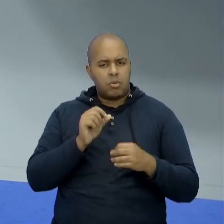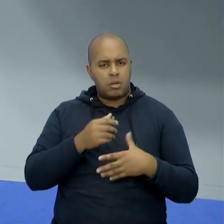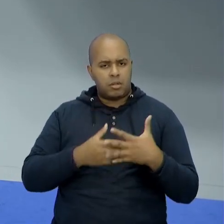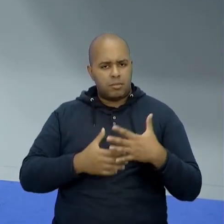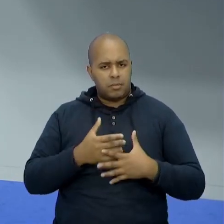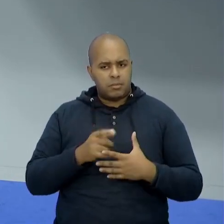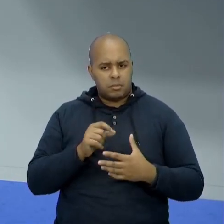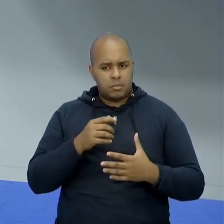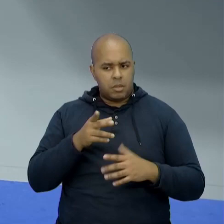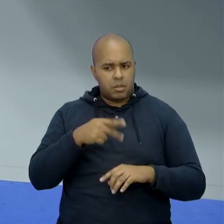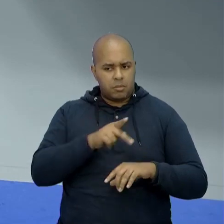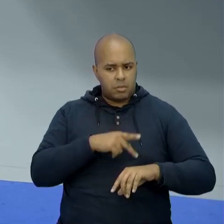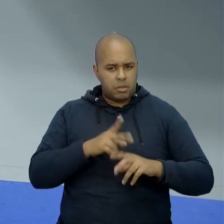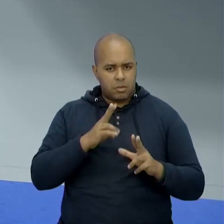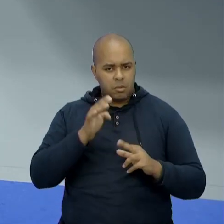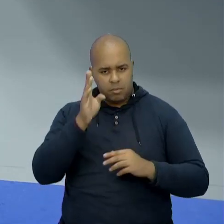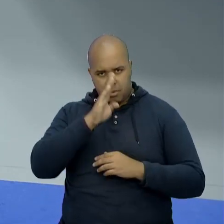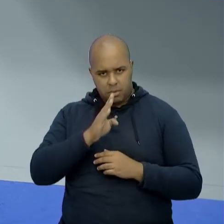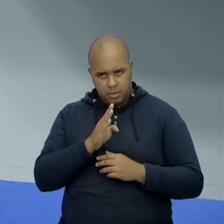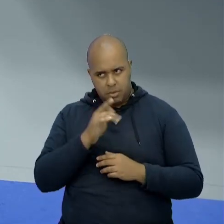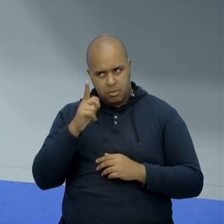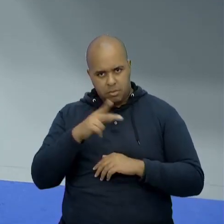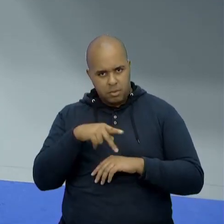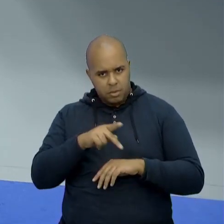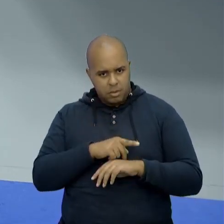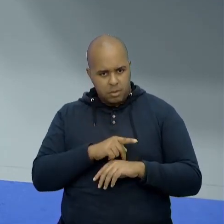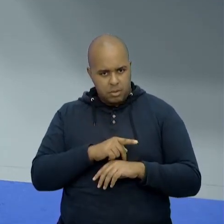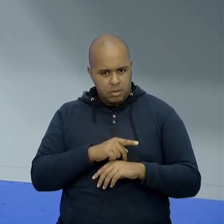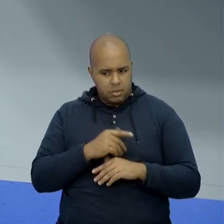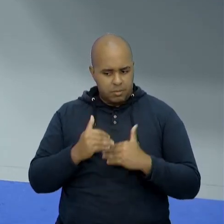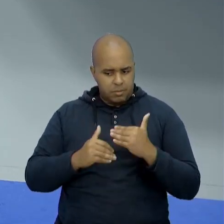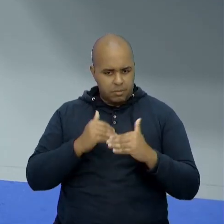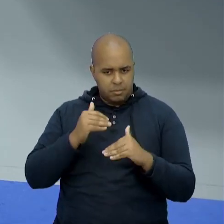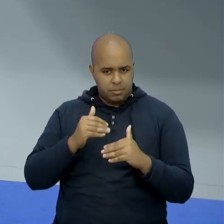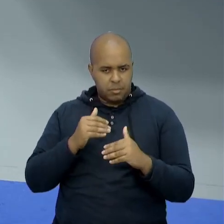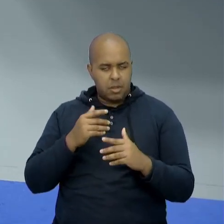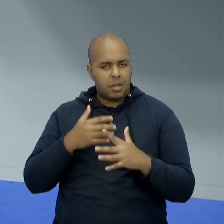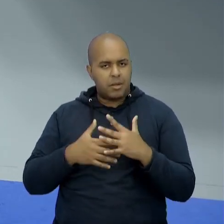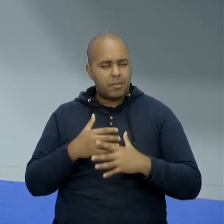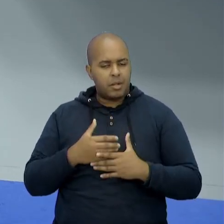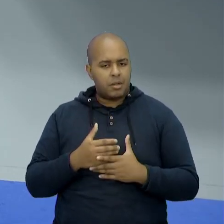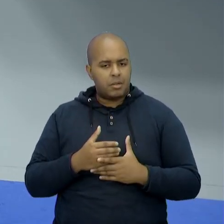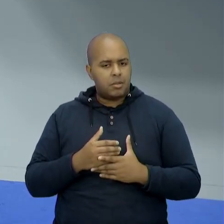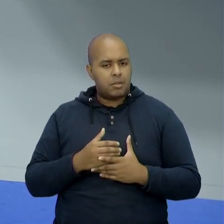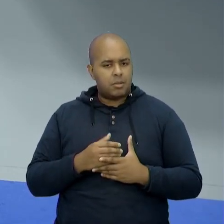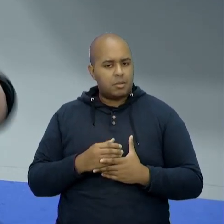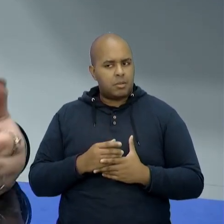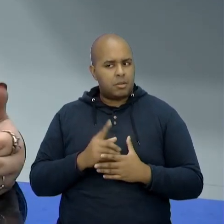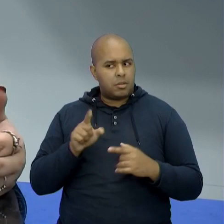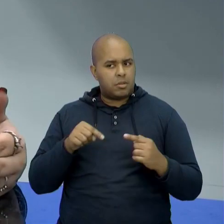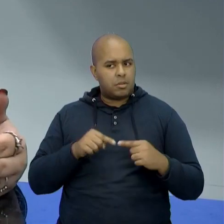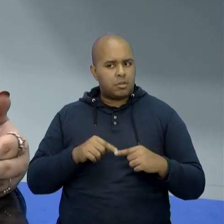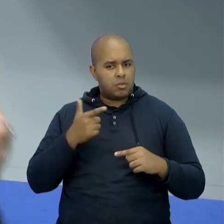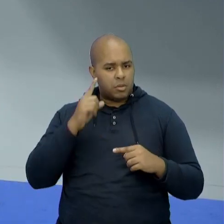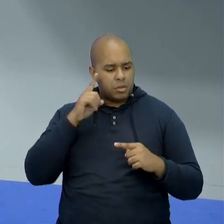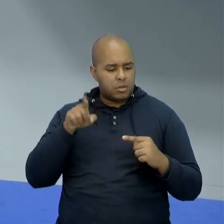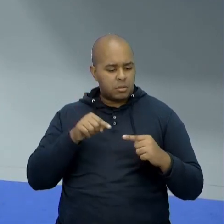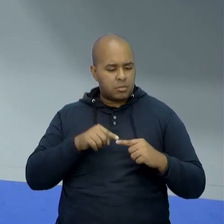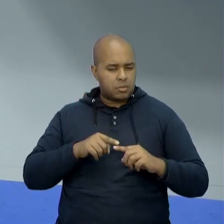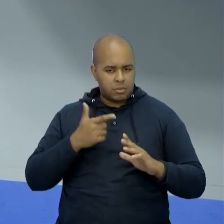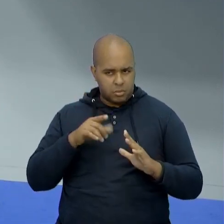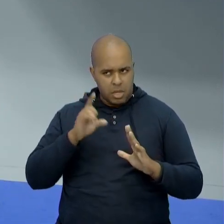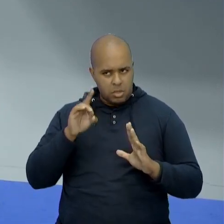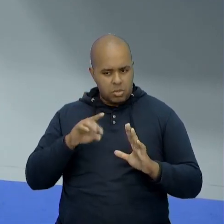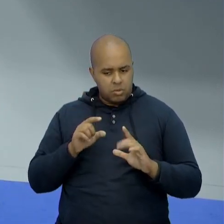atrapalha países como o Brasil e outros países em desenvolvimento de atingirem essa meta, é só